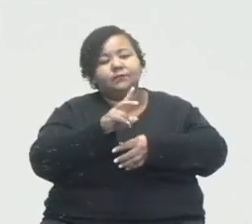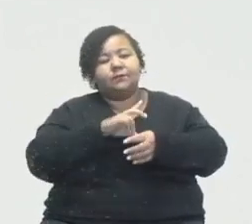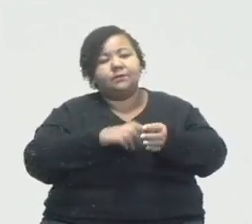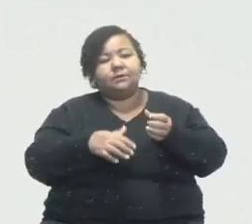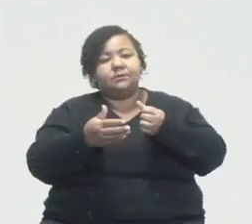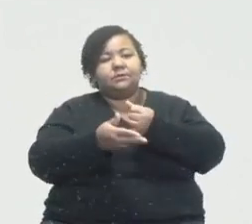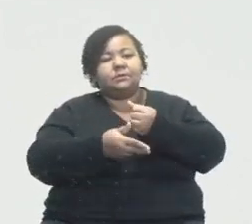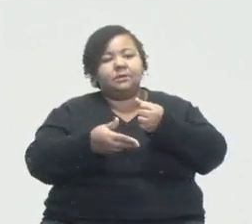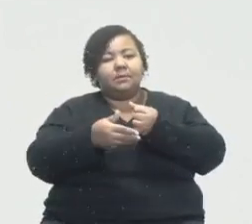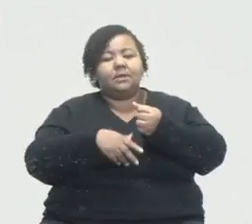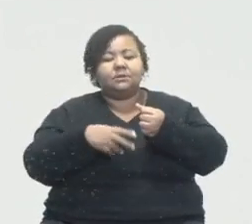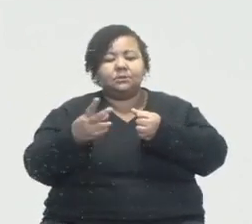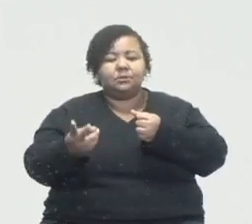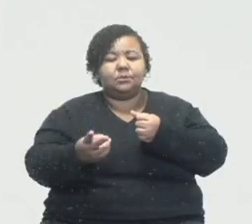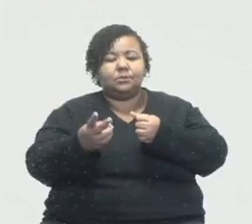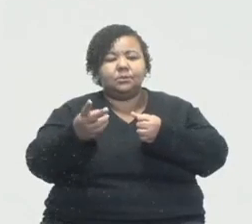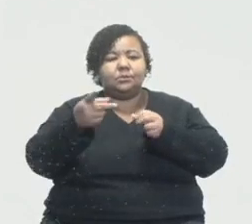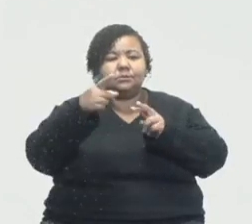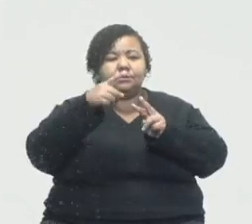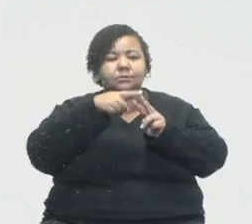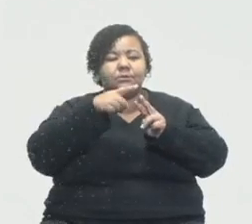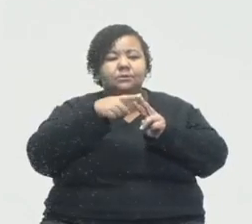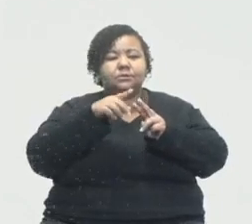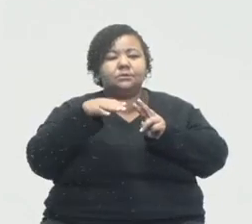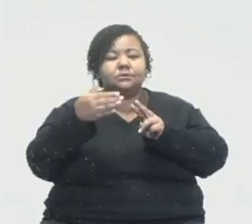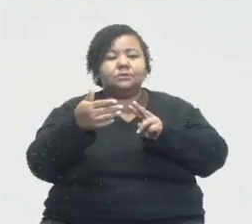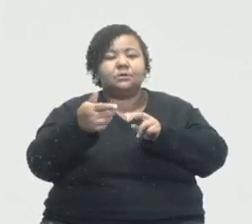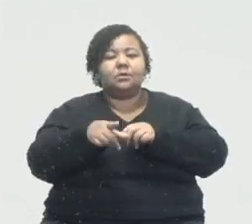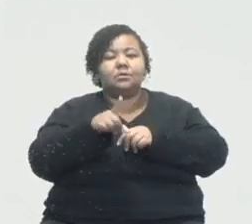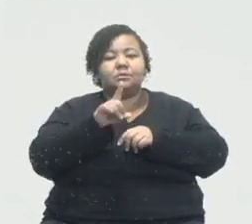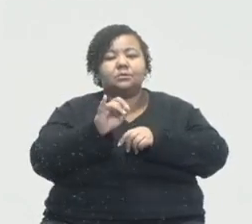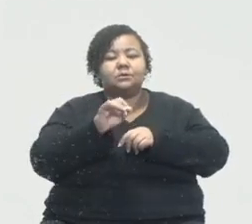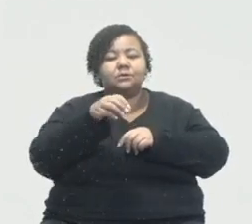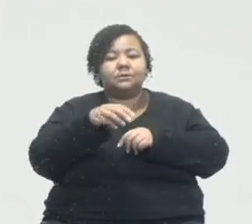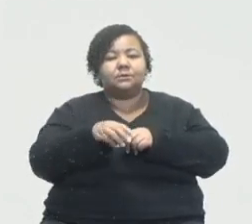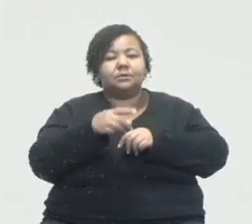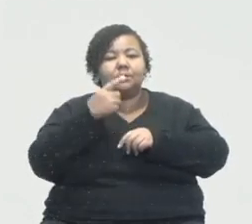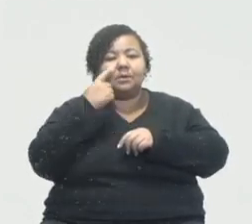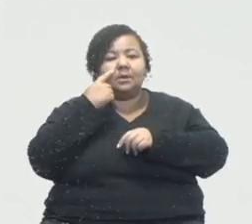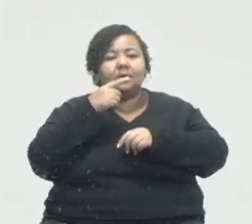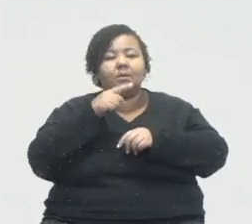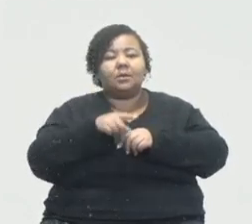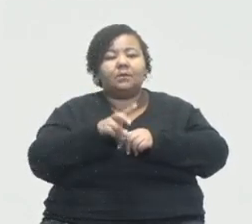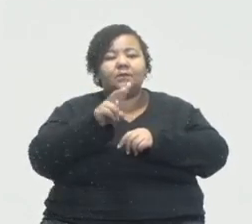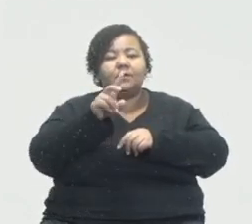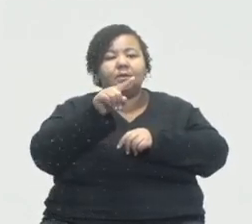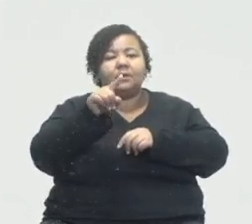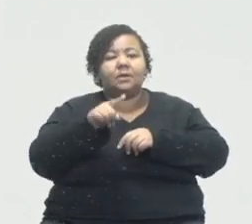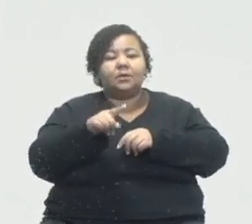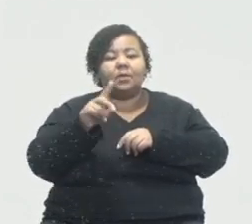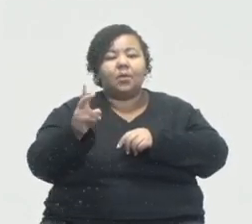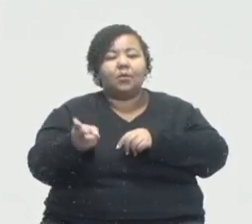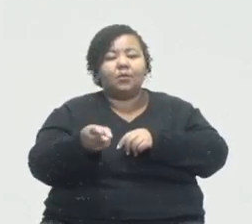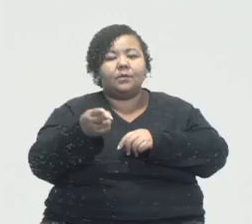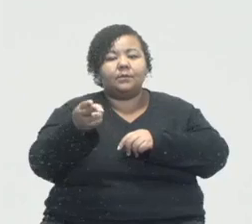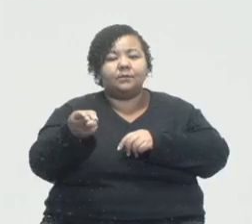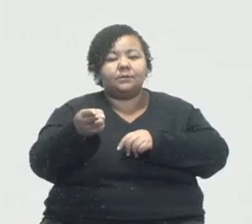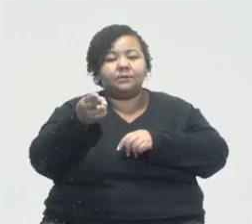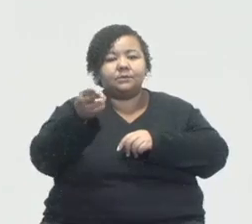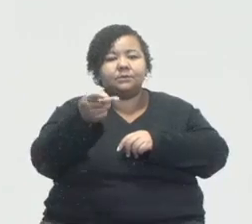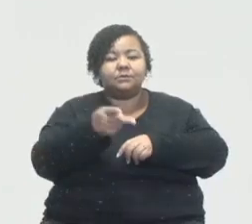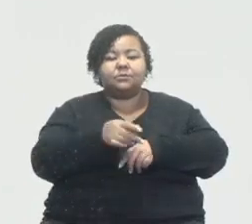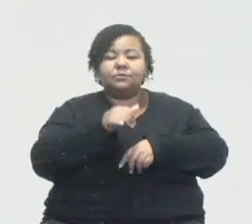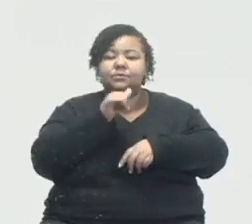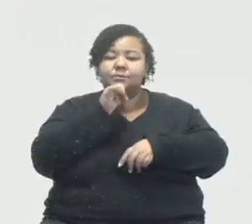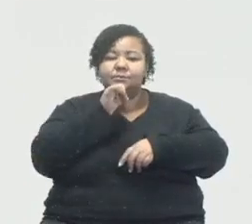com infinitos vetores, então a sua dimensão é denotada da seguinte forma, a dimensão do espaço vetorial é infinita. Um